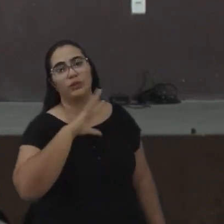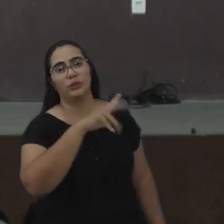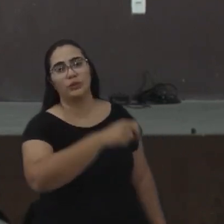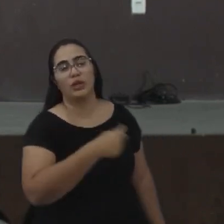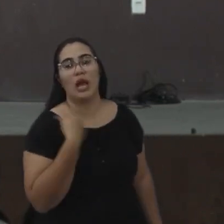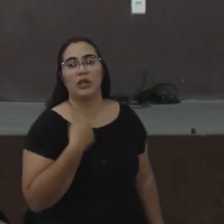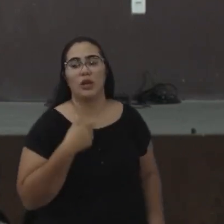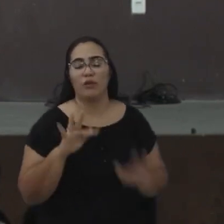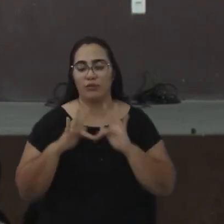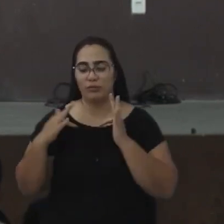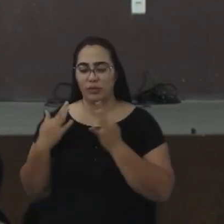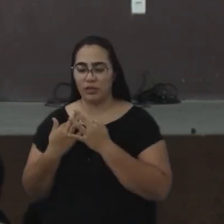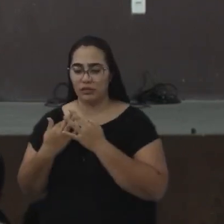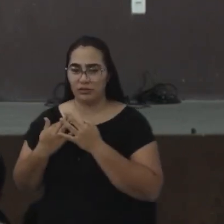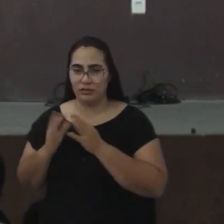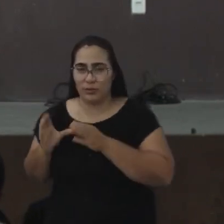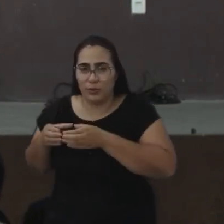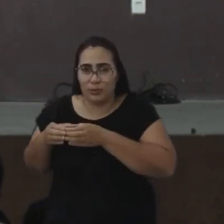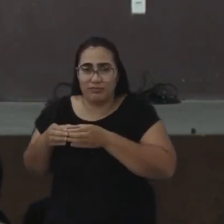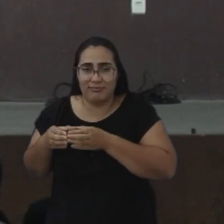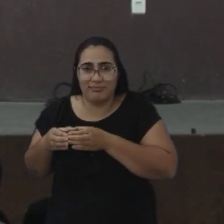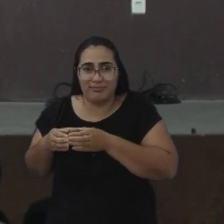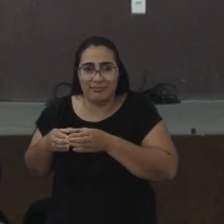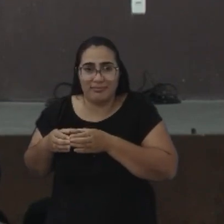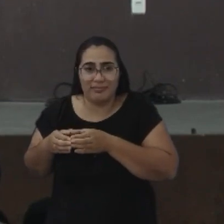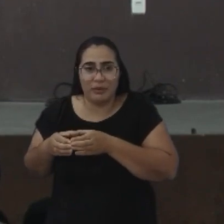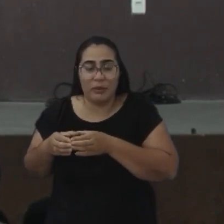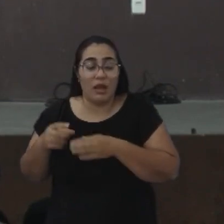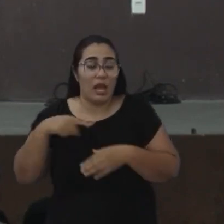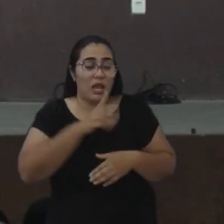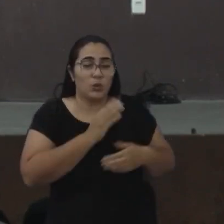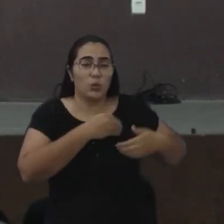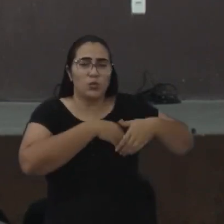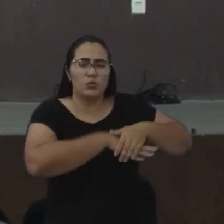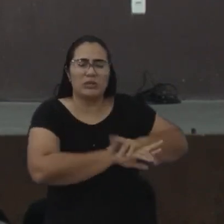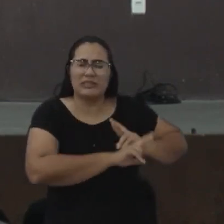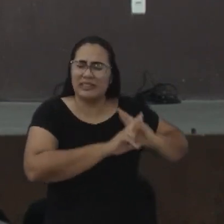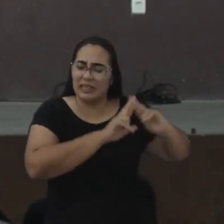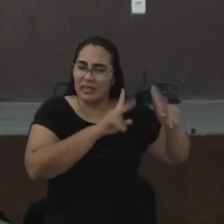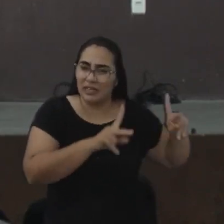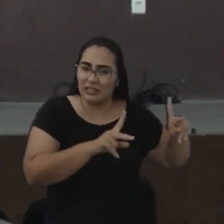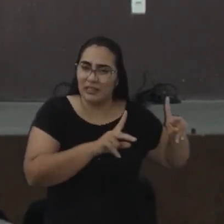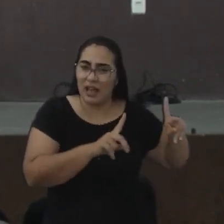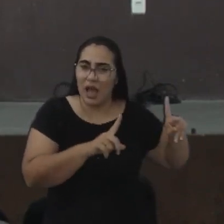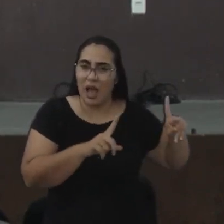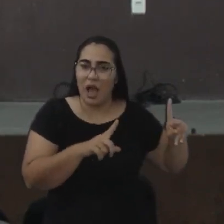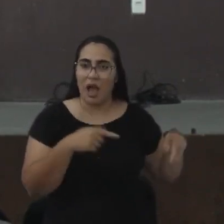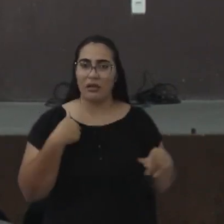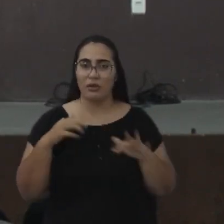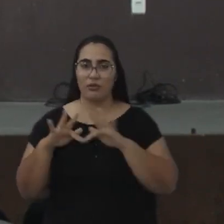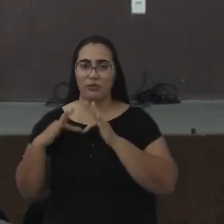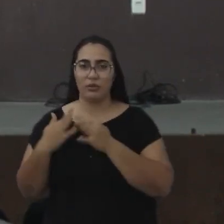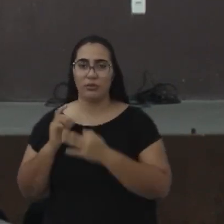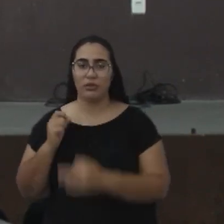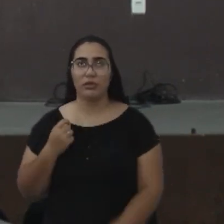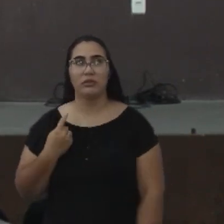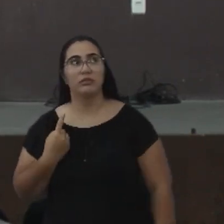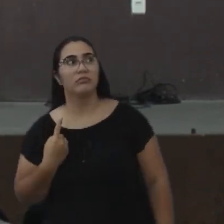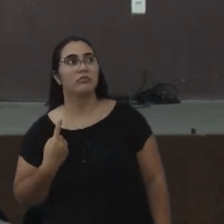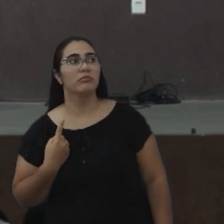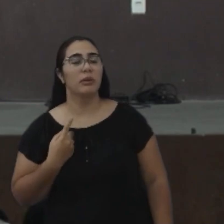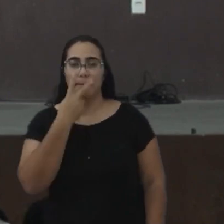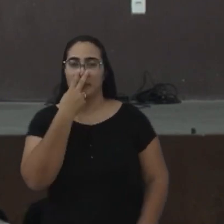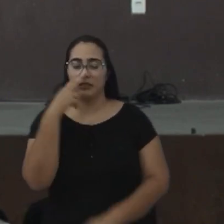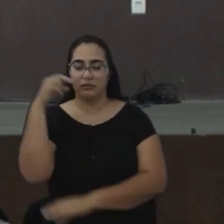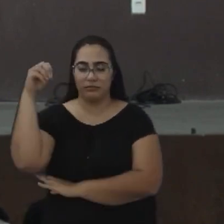sua família, aquele povo lá com um bocado de costume diferente do seu e da sua família, e você lá, feito um poste.